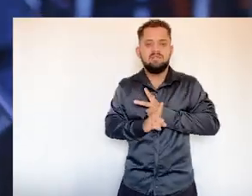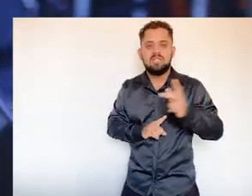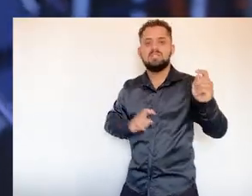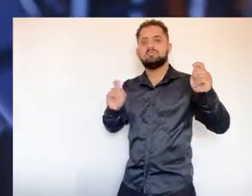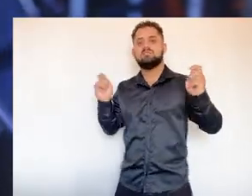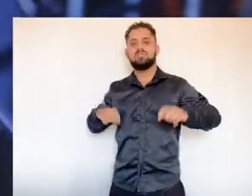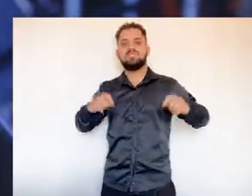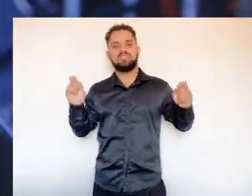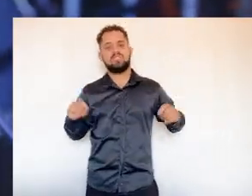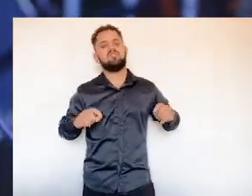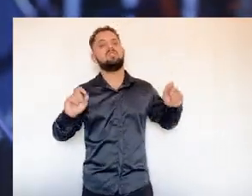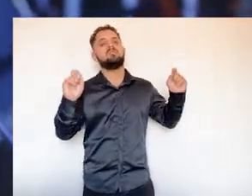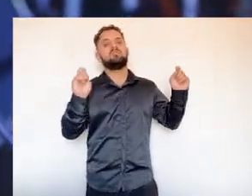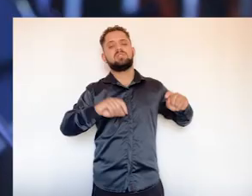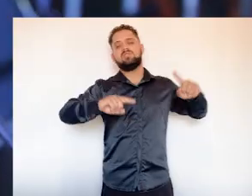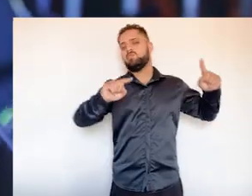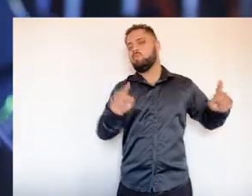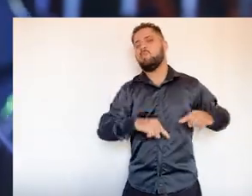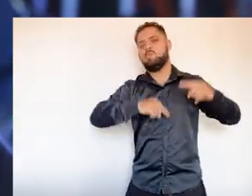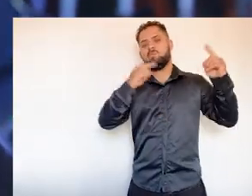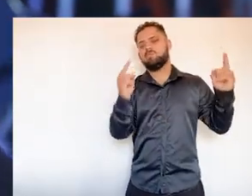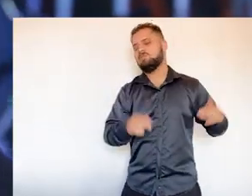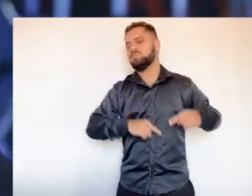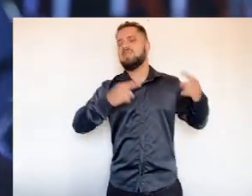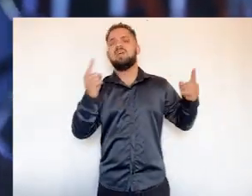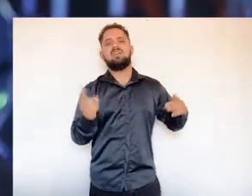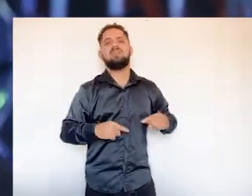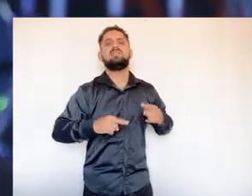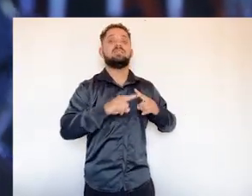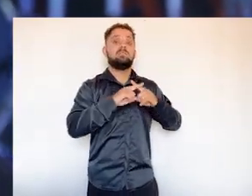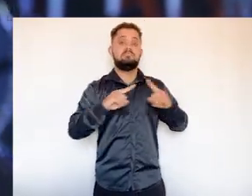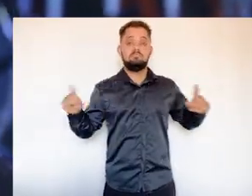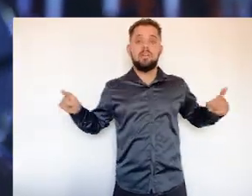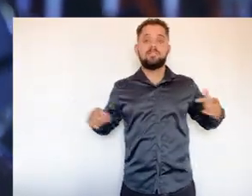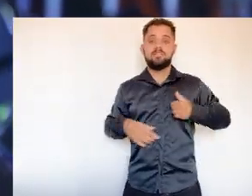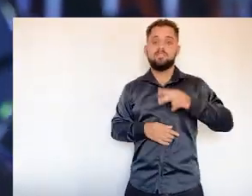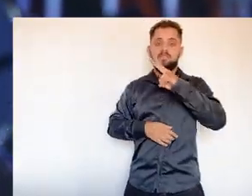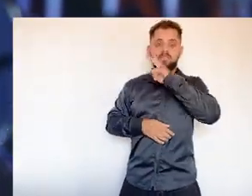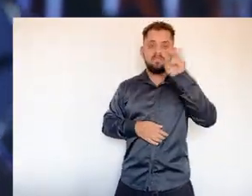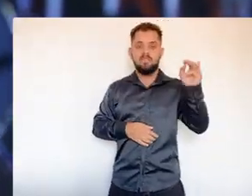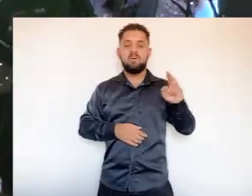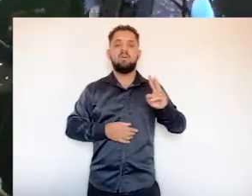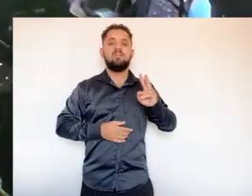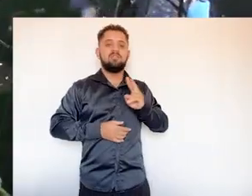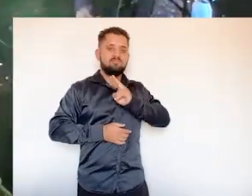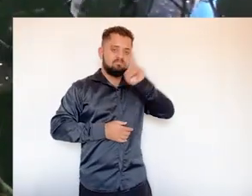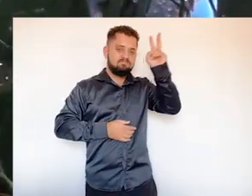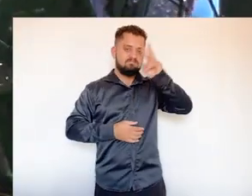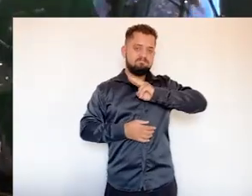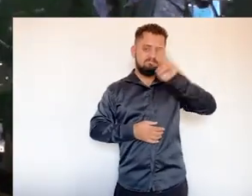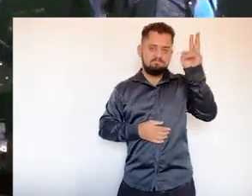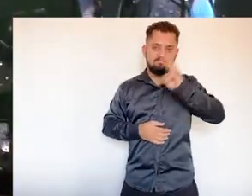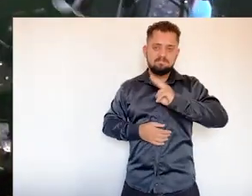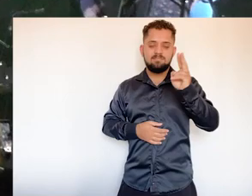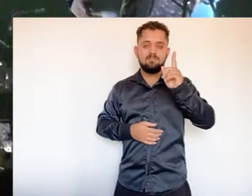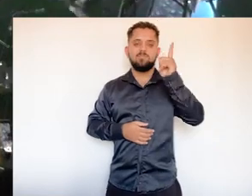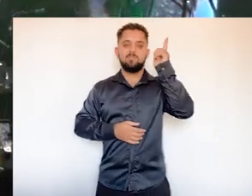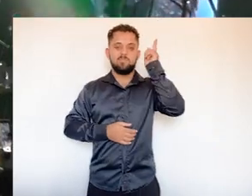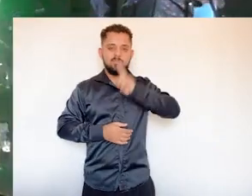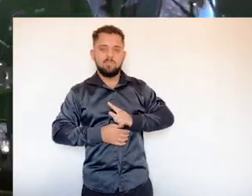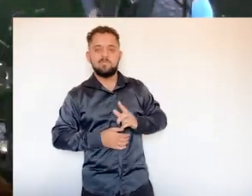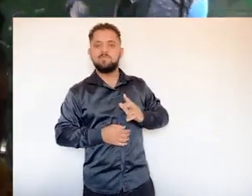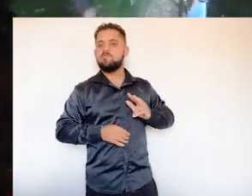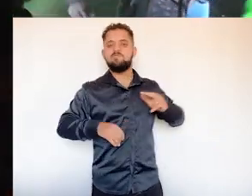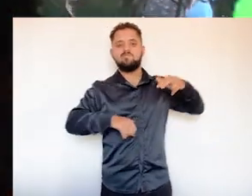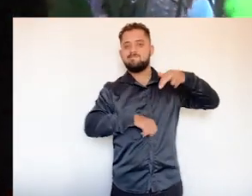desmatar, pode me queimar, que eu vou renascer. Sou semente forte, um pouco de sorte você também